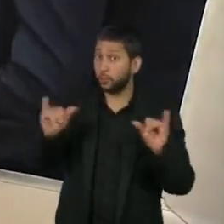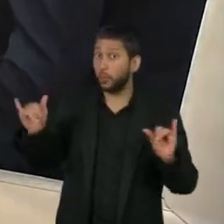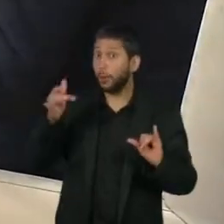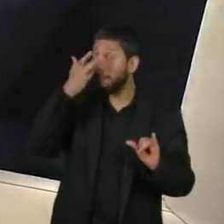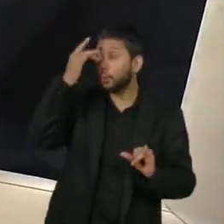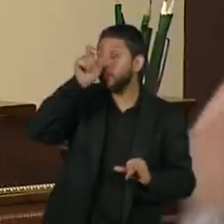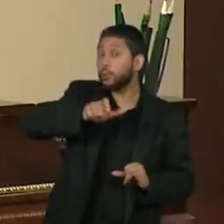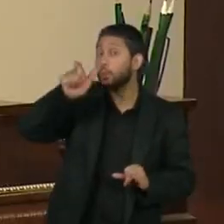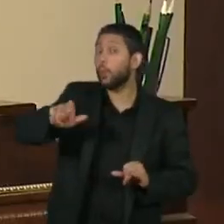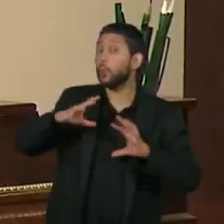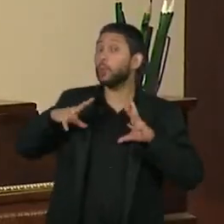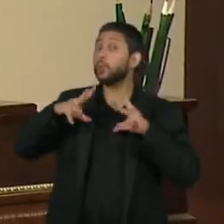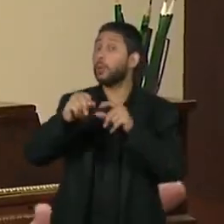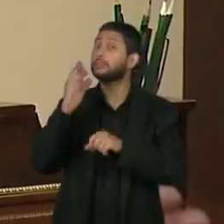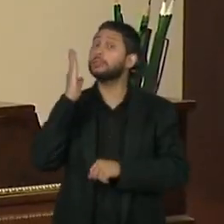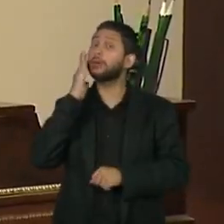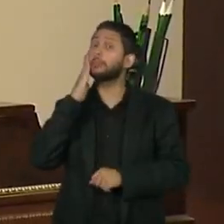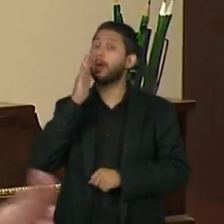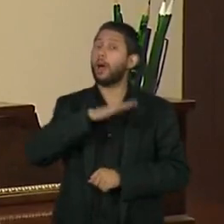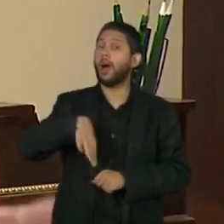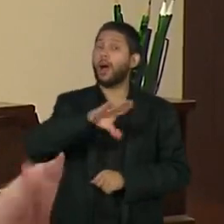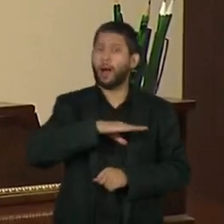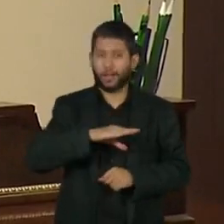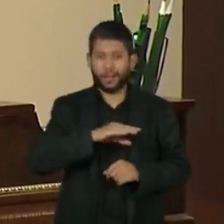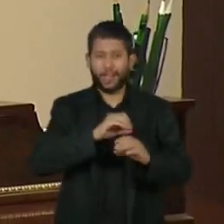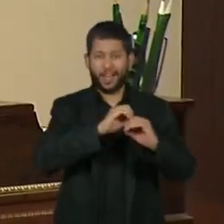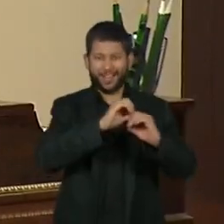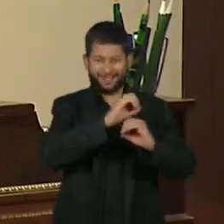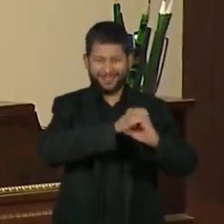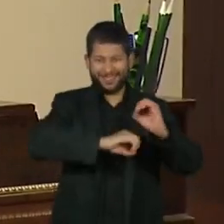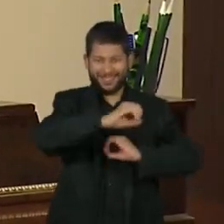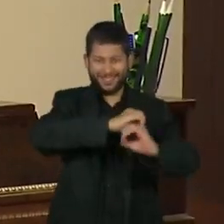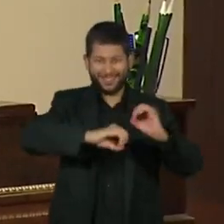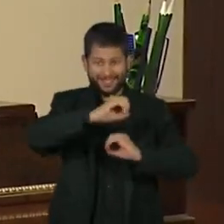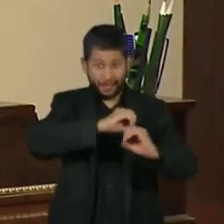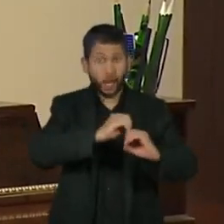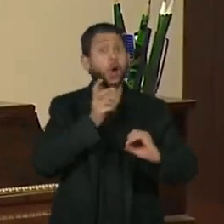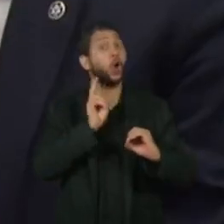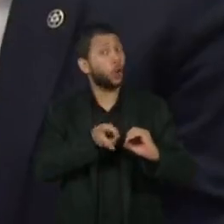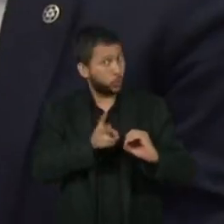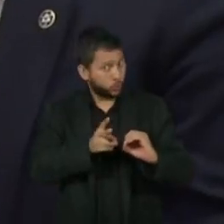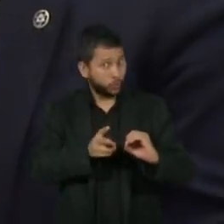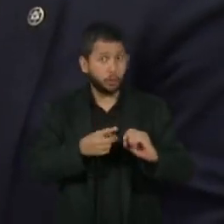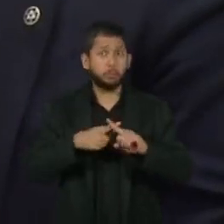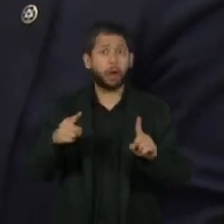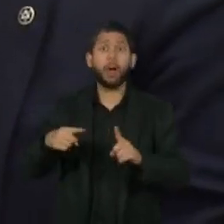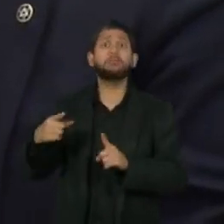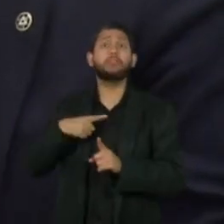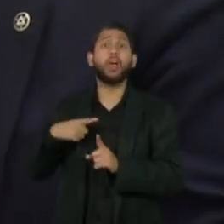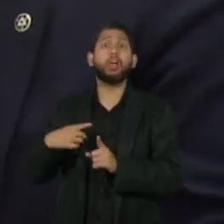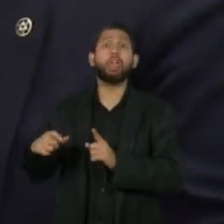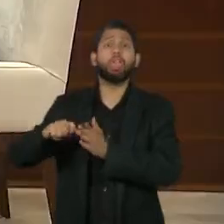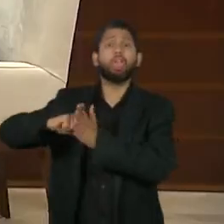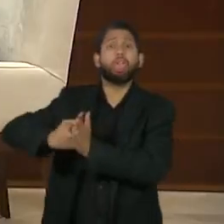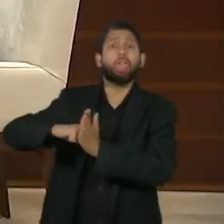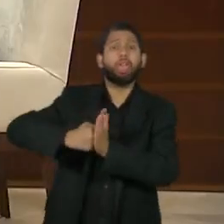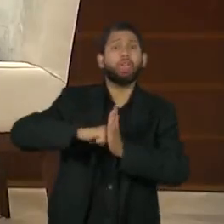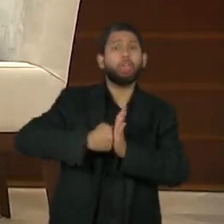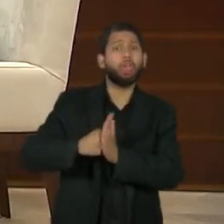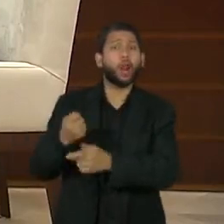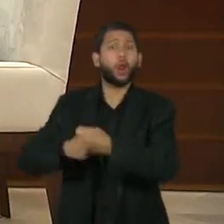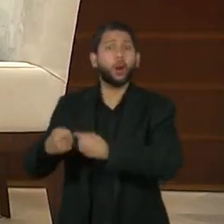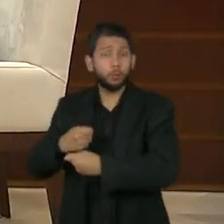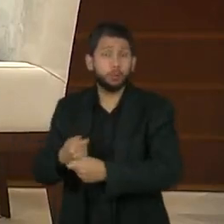todos soubessem que as parcerias do país no setor nuclear seguem firmes não foram afetados pelas sanções econômicas os gol